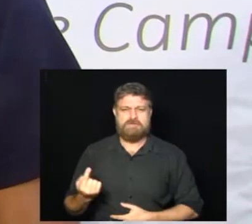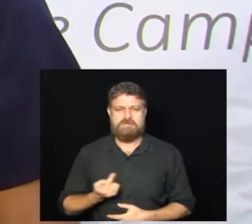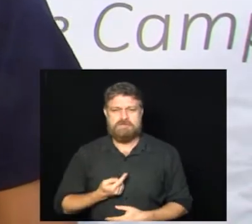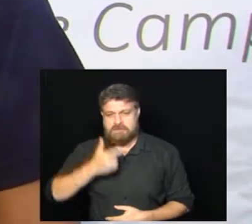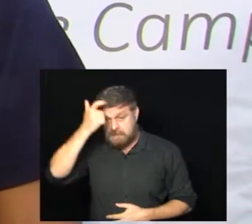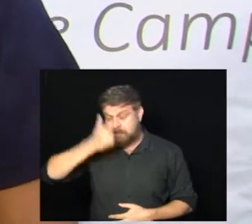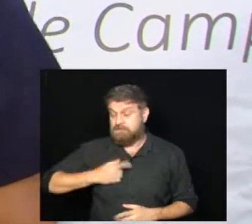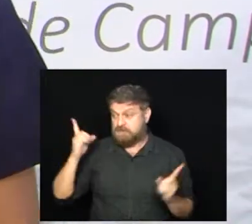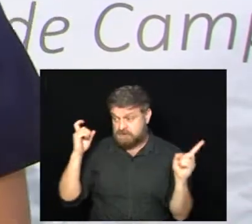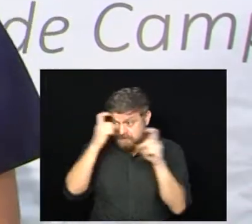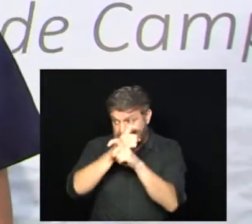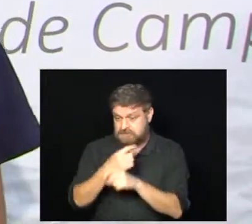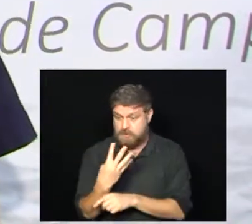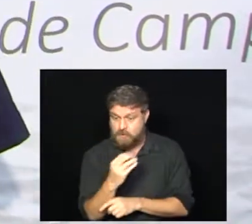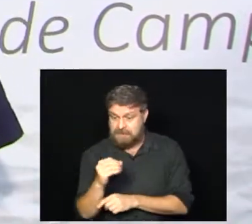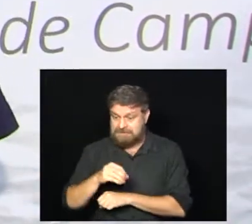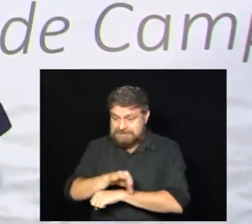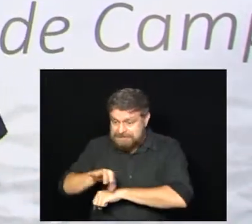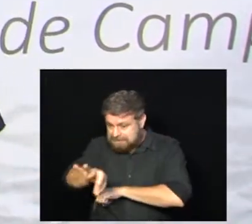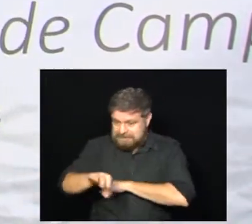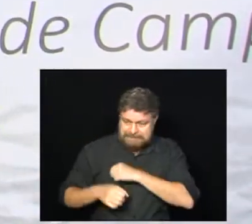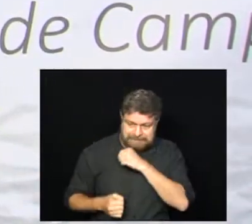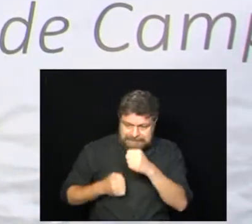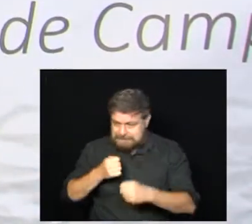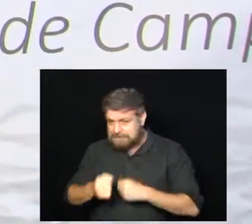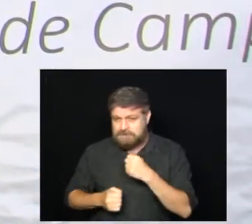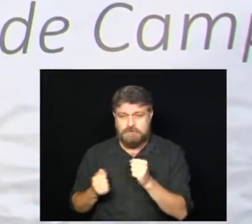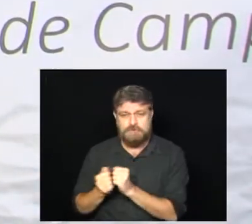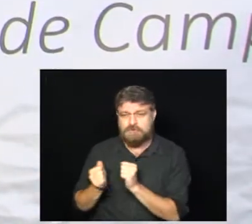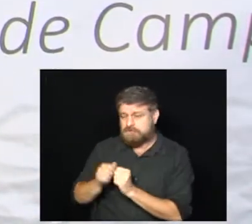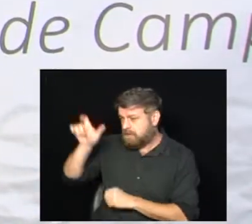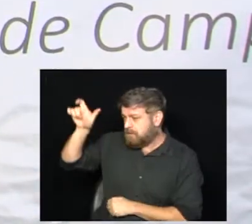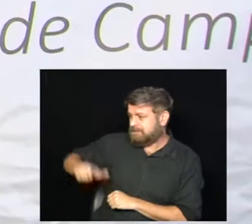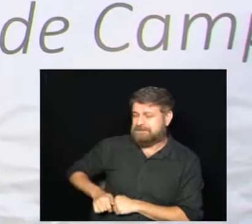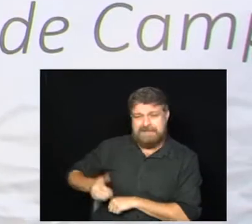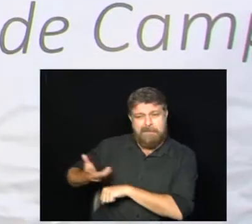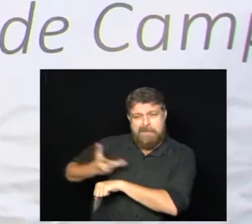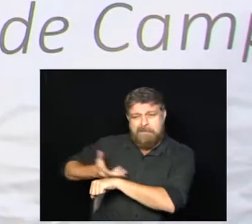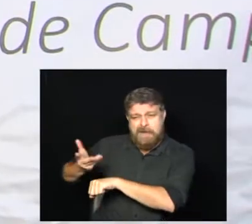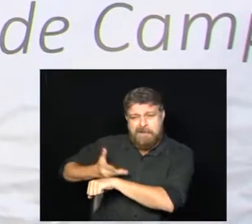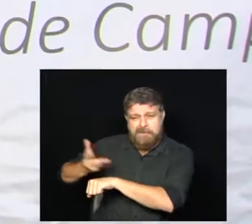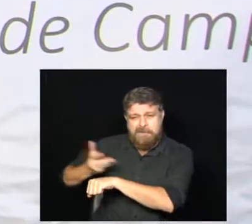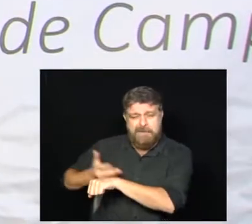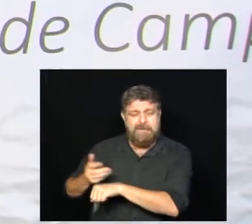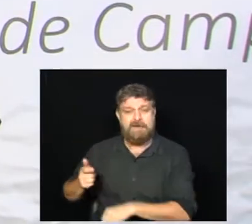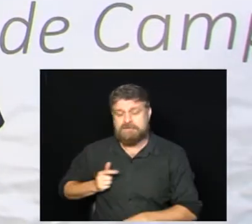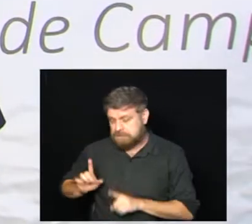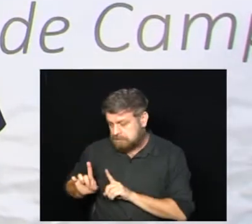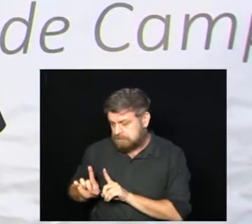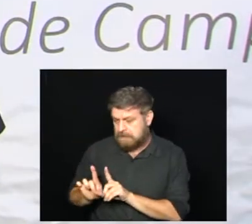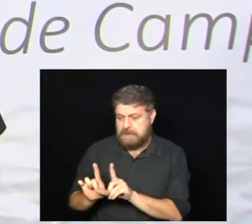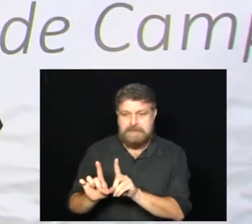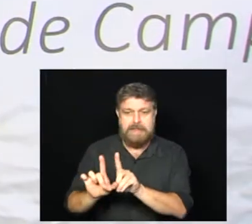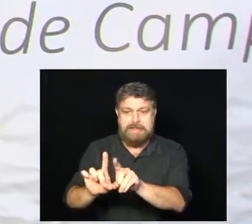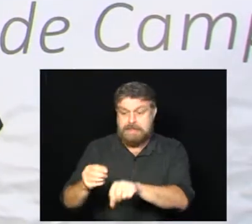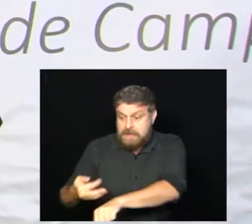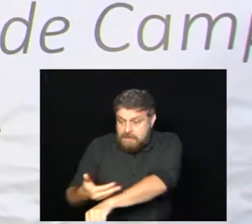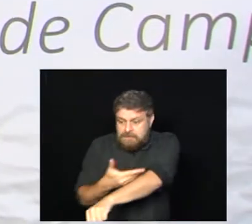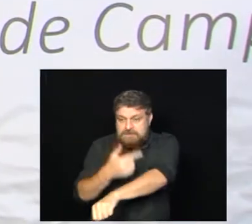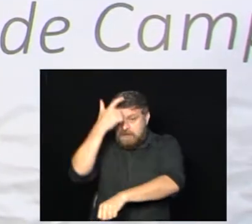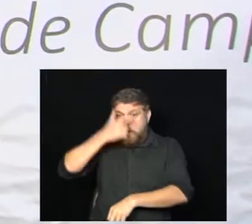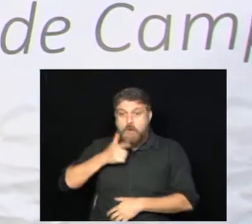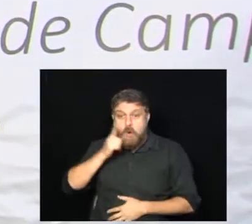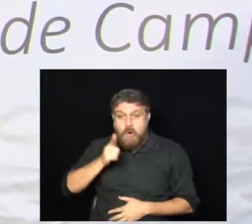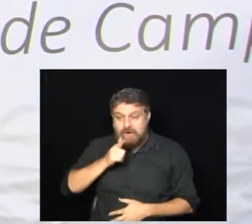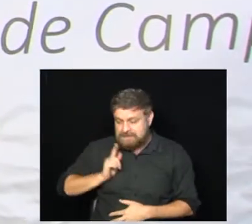muito difícil, 400 metros. E correr do lado da paralímpica mais rápida do mundo, que é a Omara, foi muito emocionante saber que eu consegui